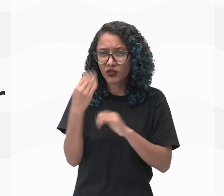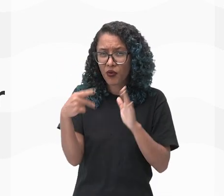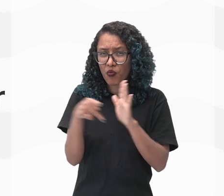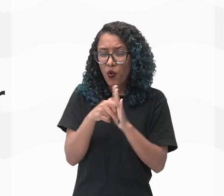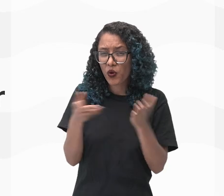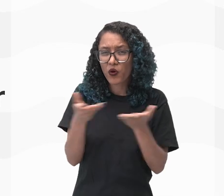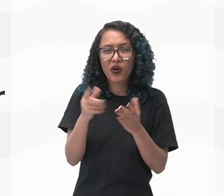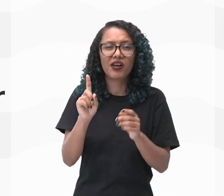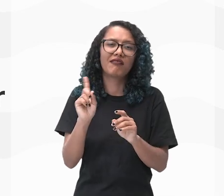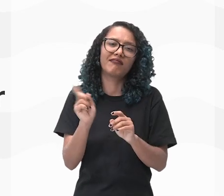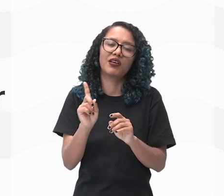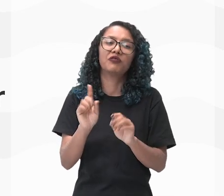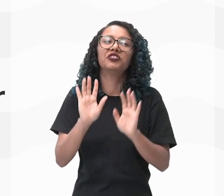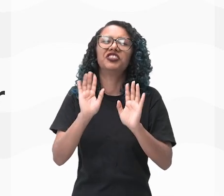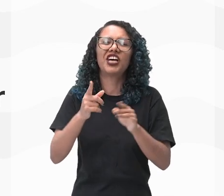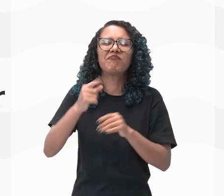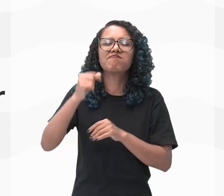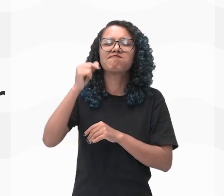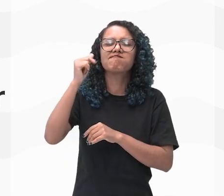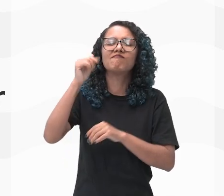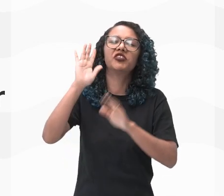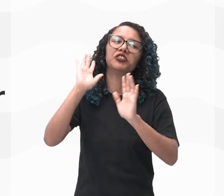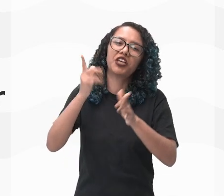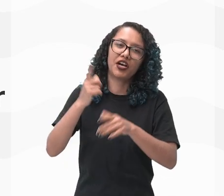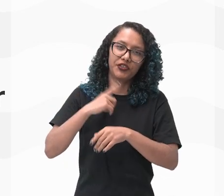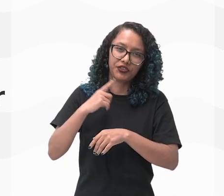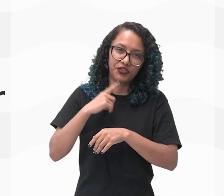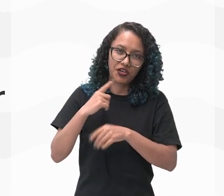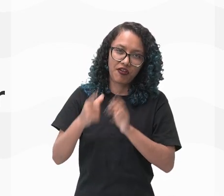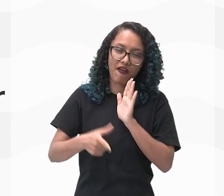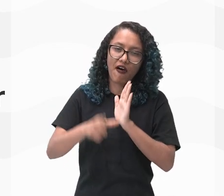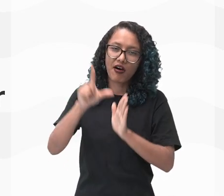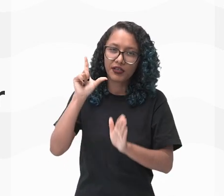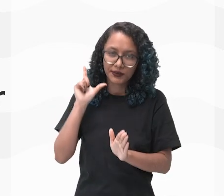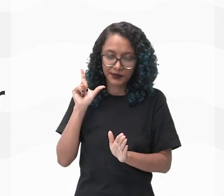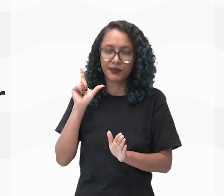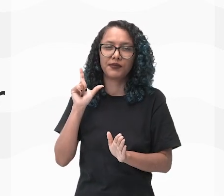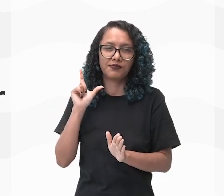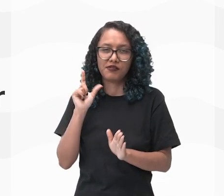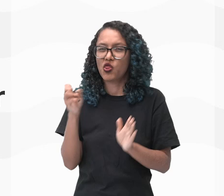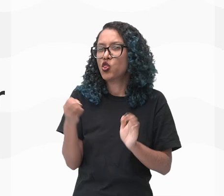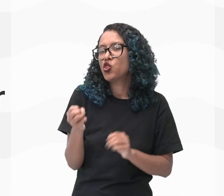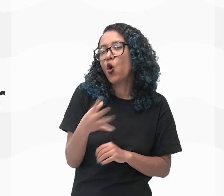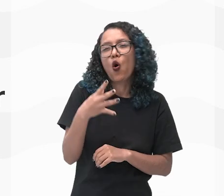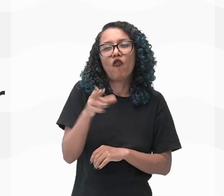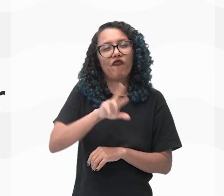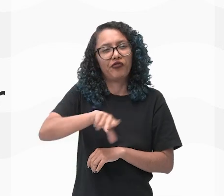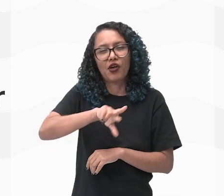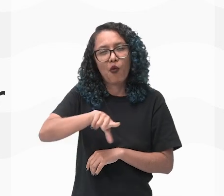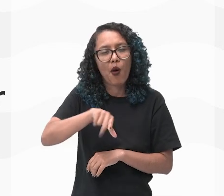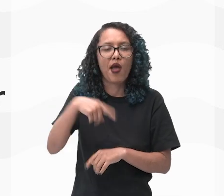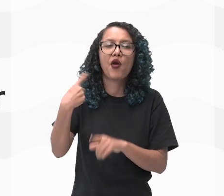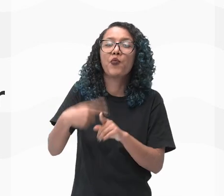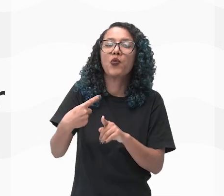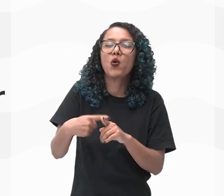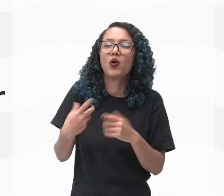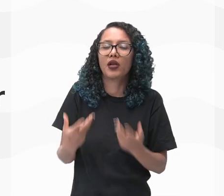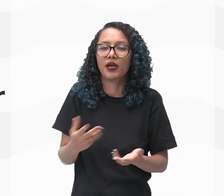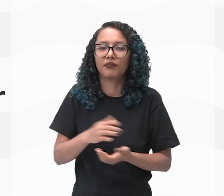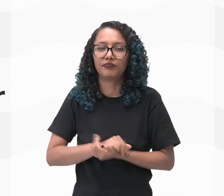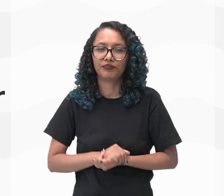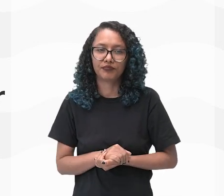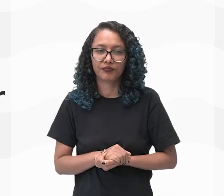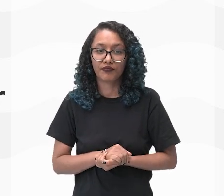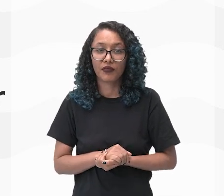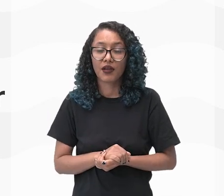de comunicação, elas vão existir. No entanto, o termo fake news, como a gente conhece hoje,